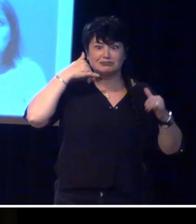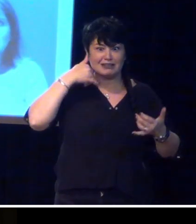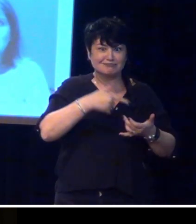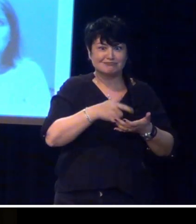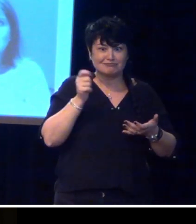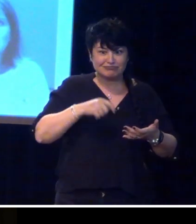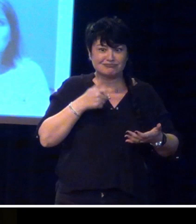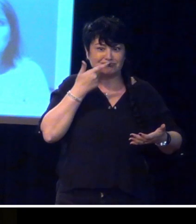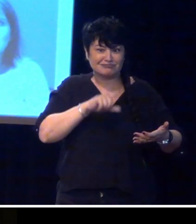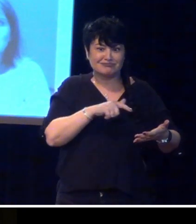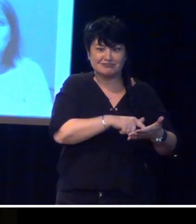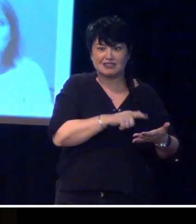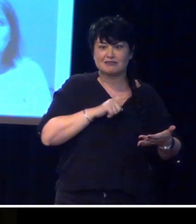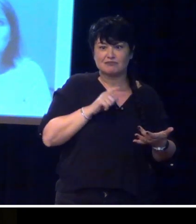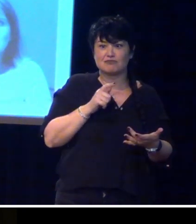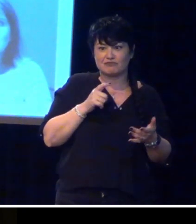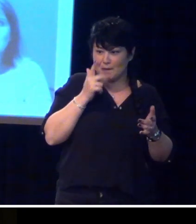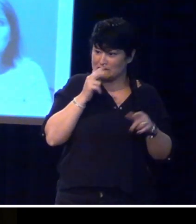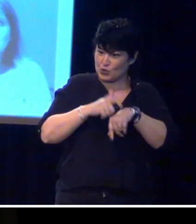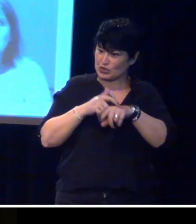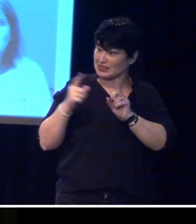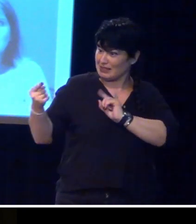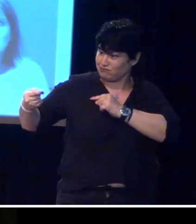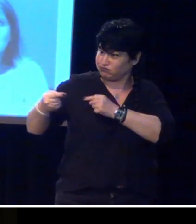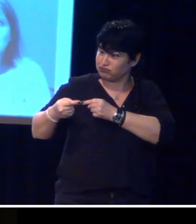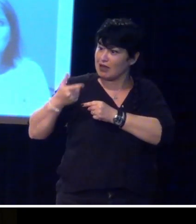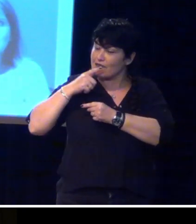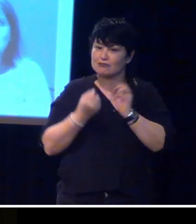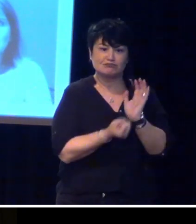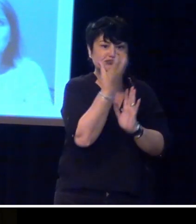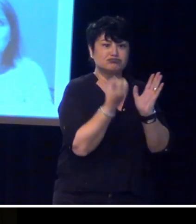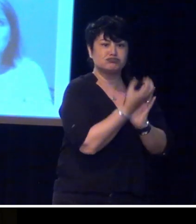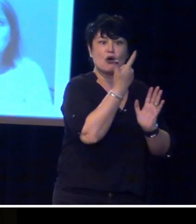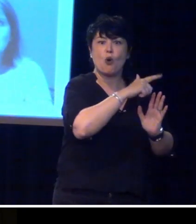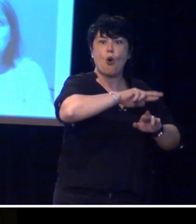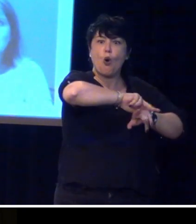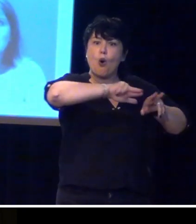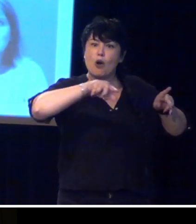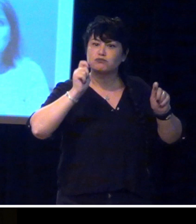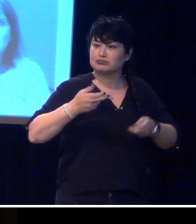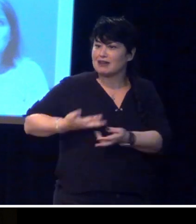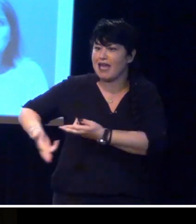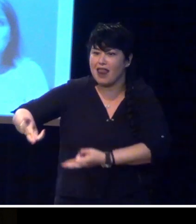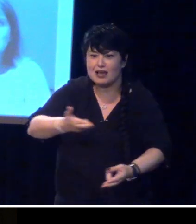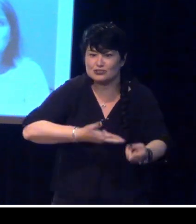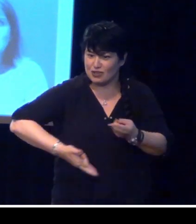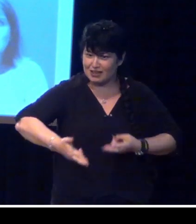a distância e o tempo que se encurtam pela internet e surgiram novas maneiras de se